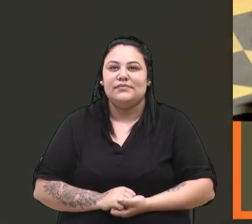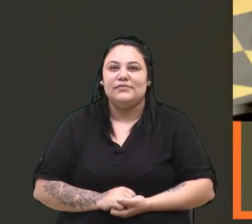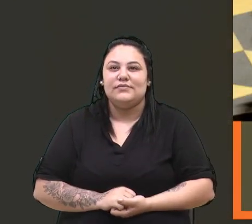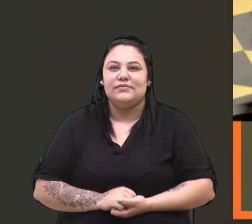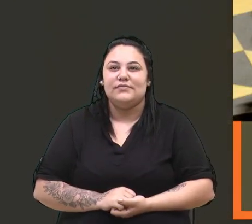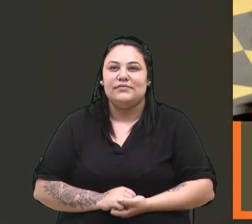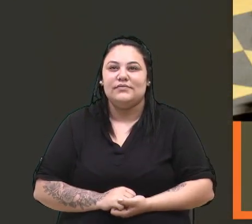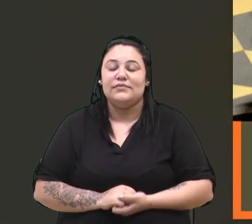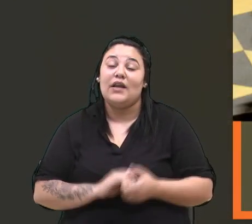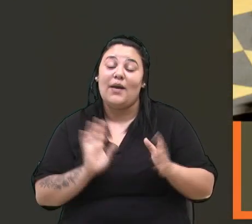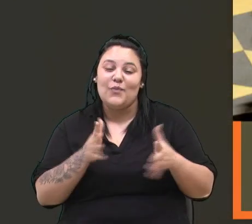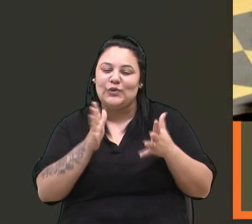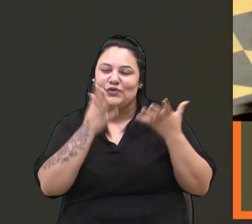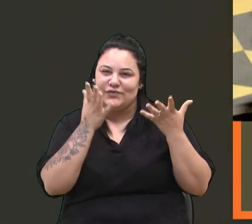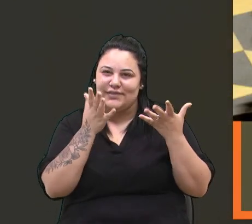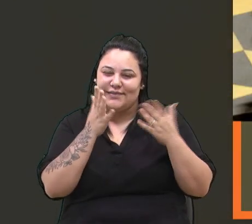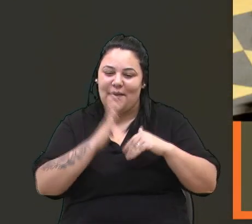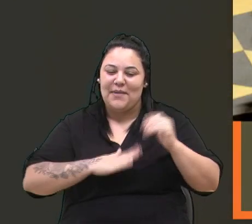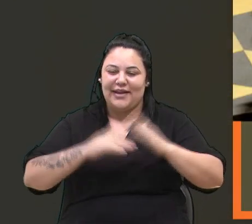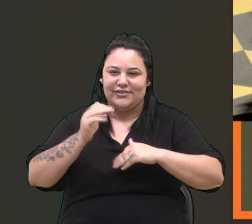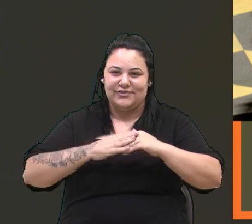a prática do xadrez.